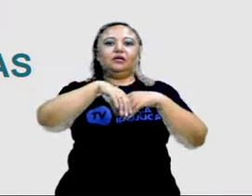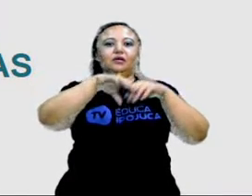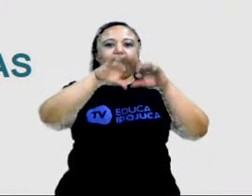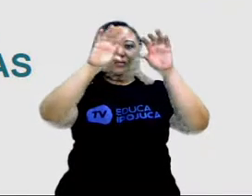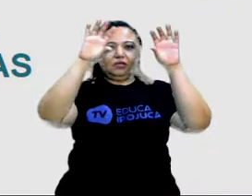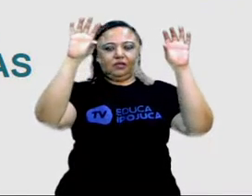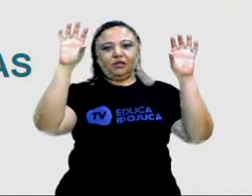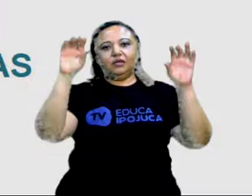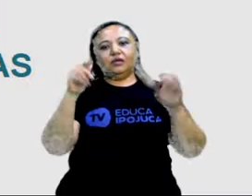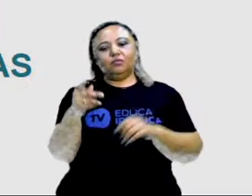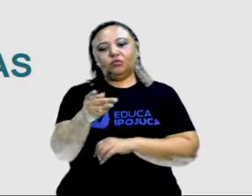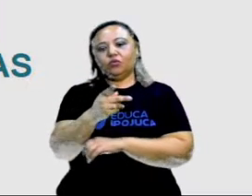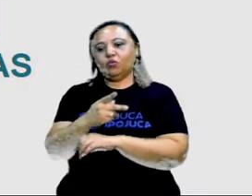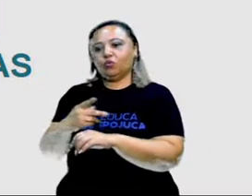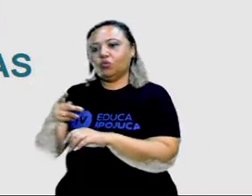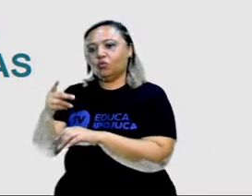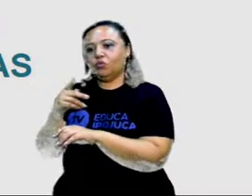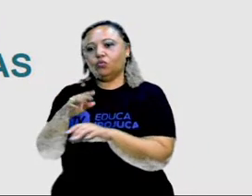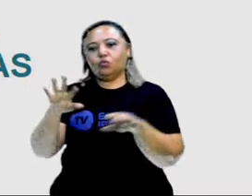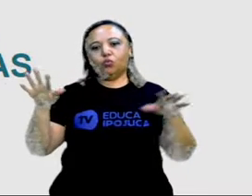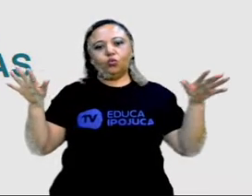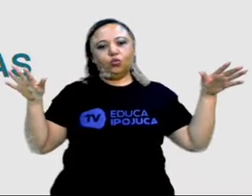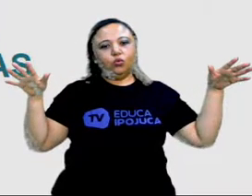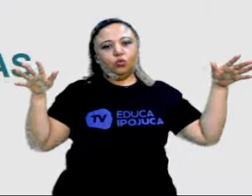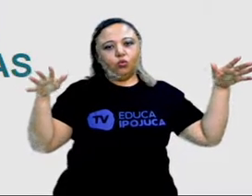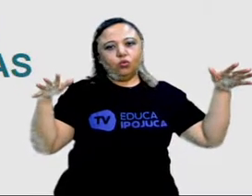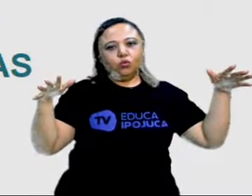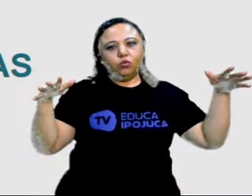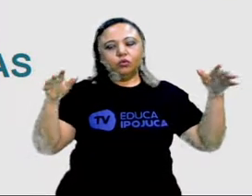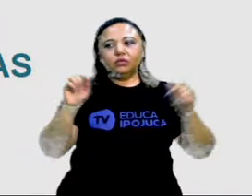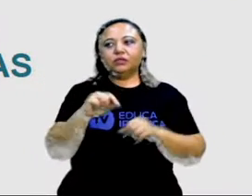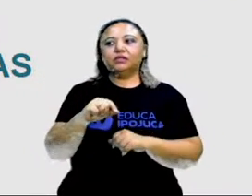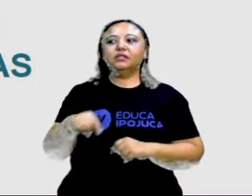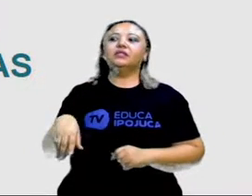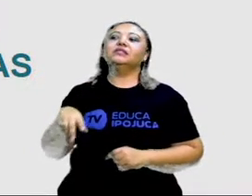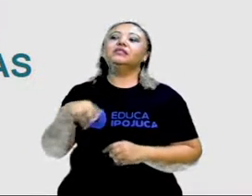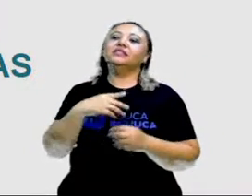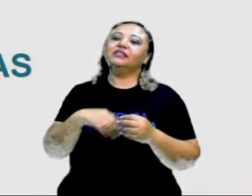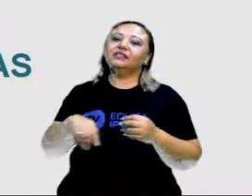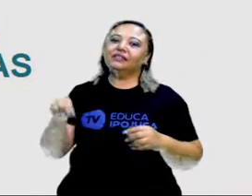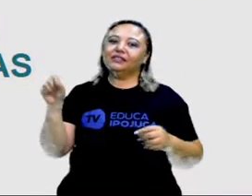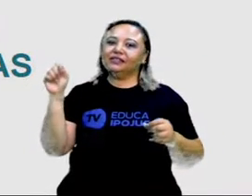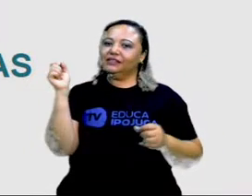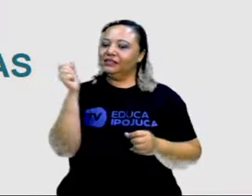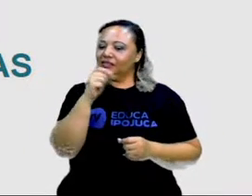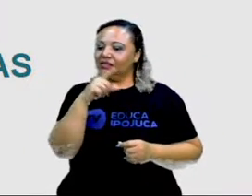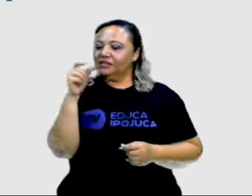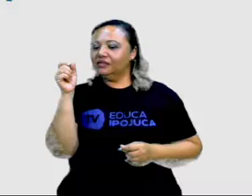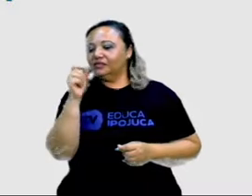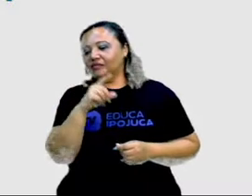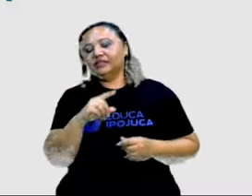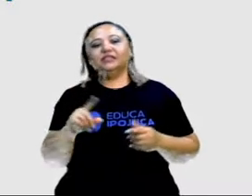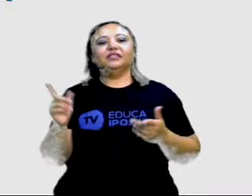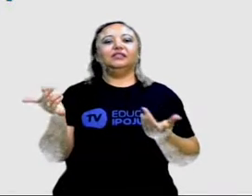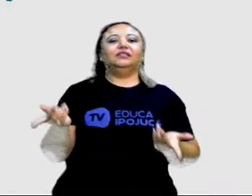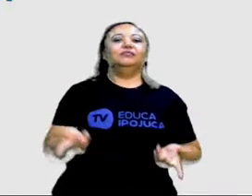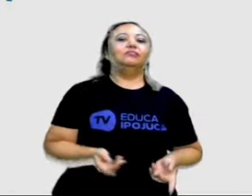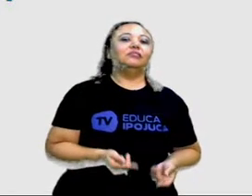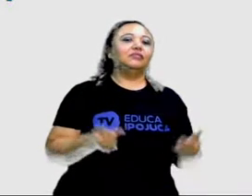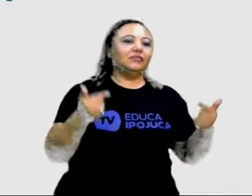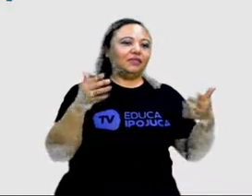urubu, conversaram muito e se divertiram com as piadas que o sapo contava.